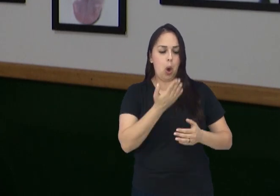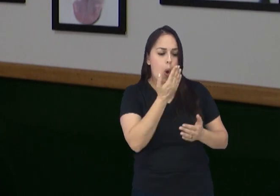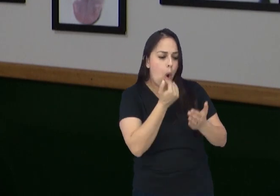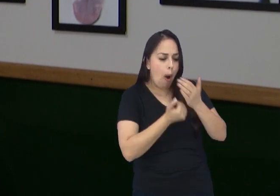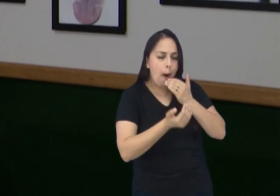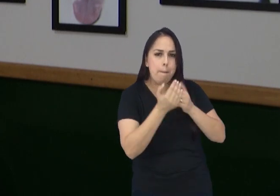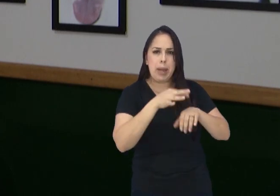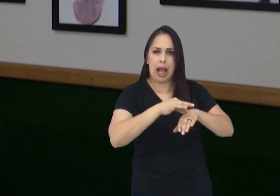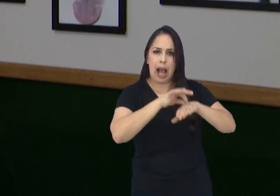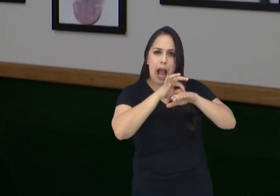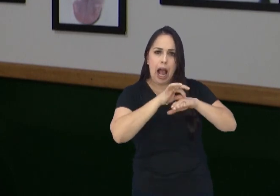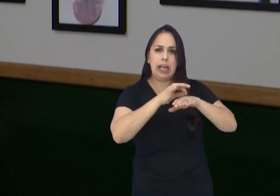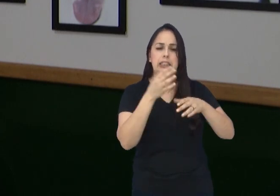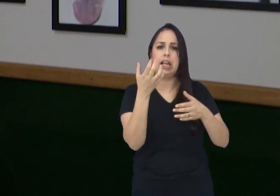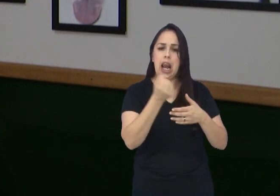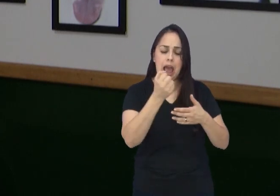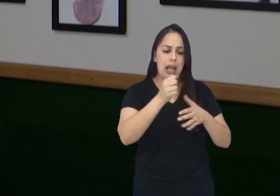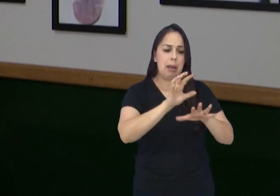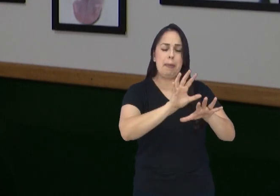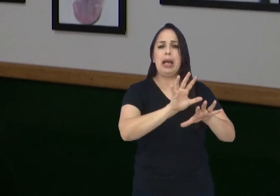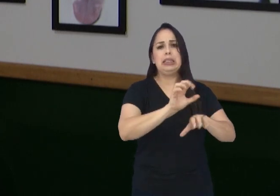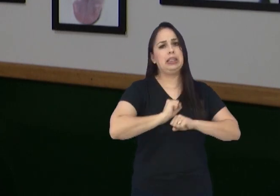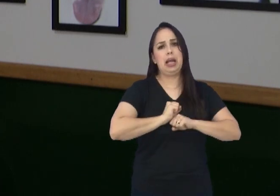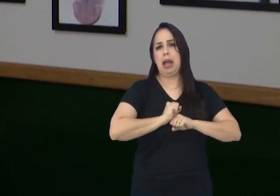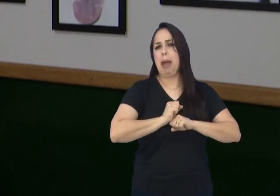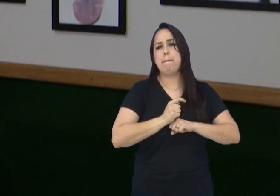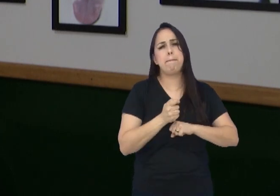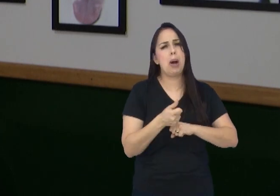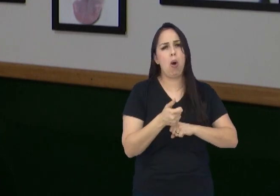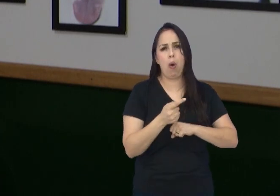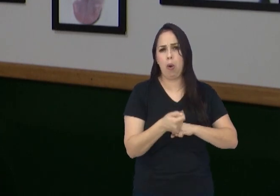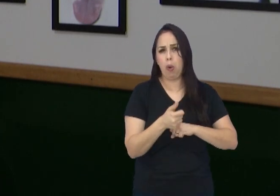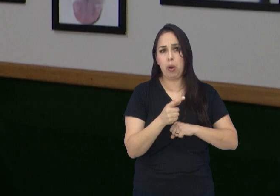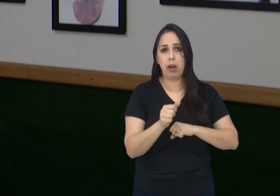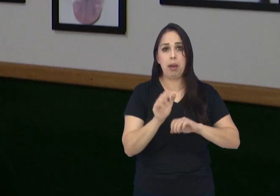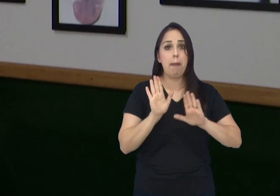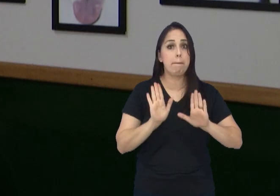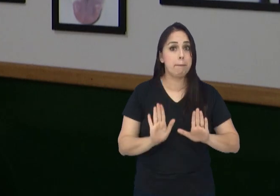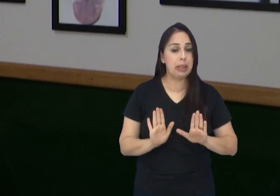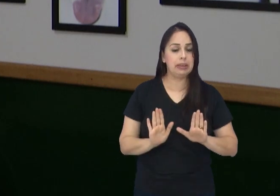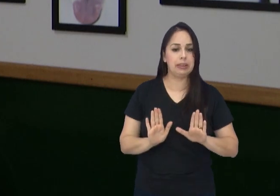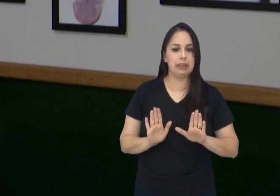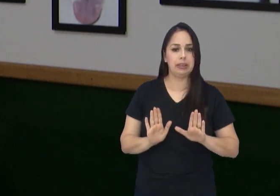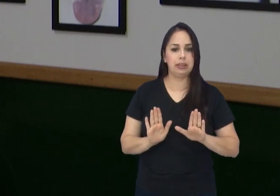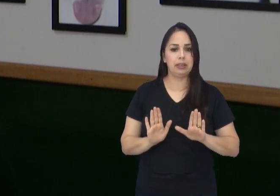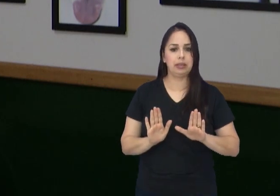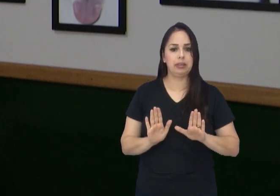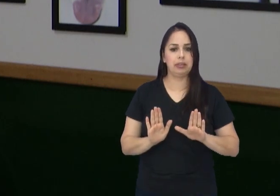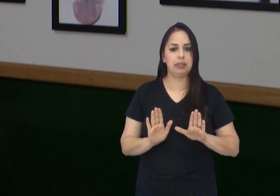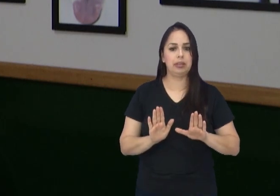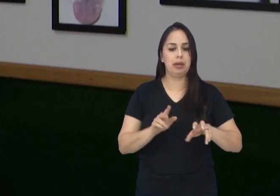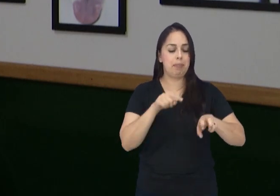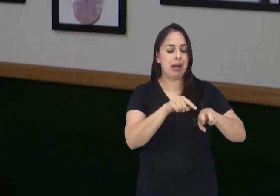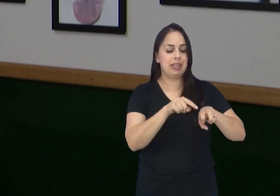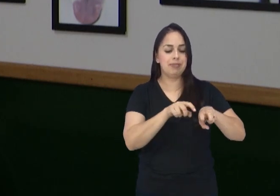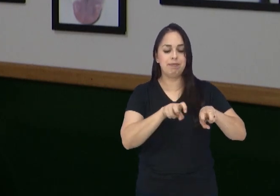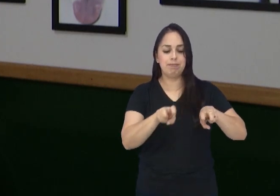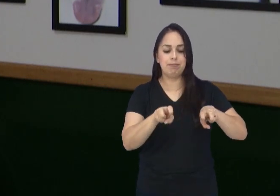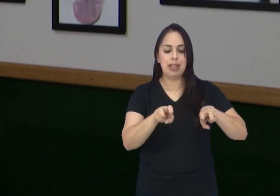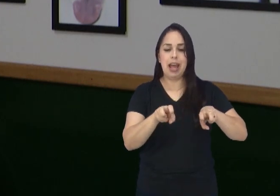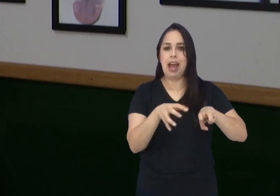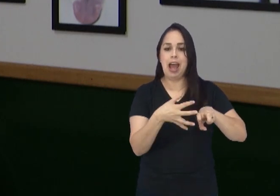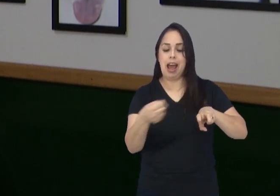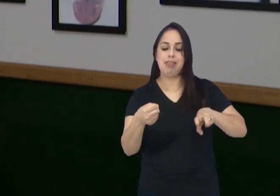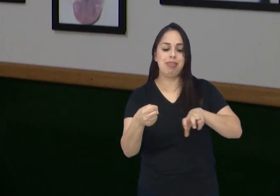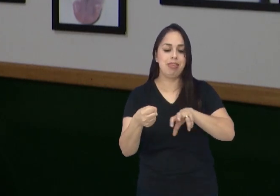animal infectado, a chance dele pegar a doença é muito baixa. Só que ela se comporta como uma zoonose porque a